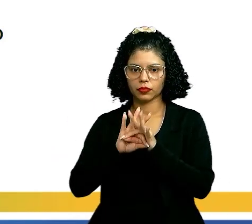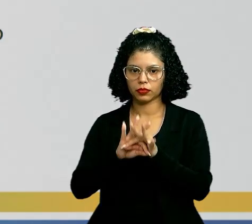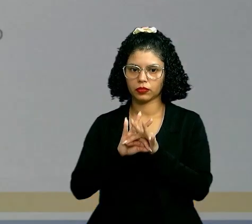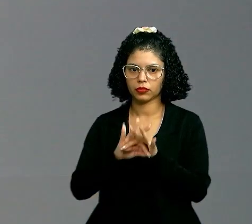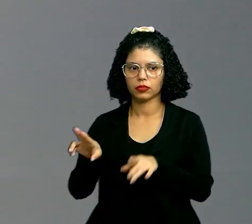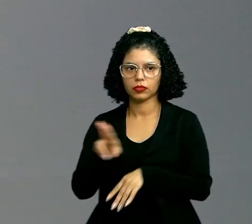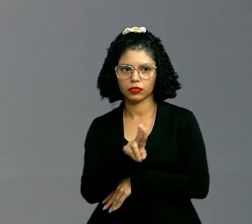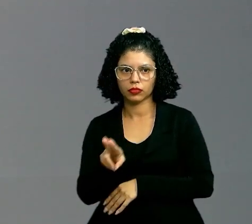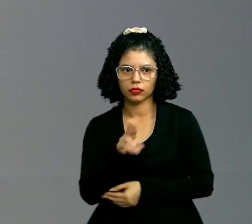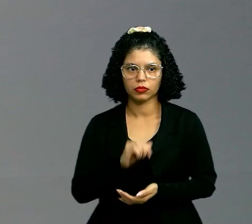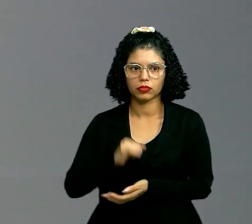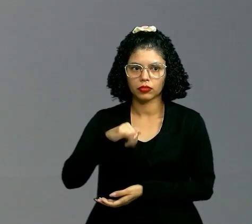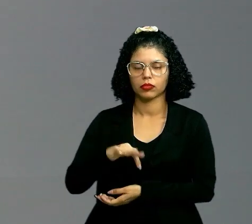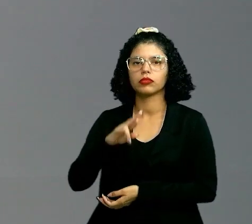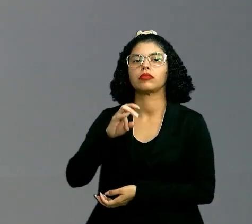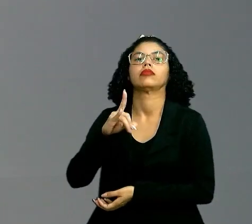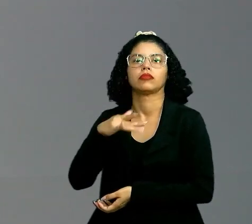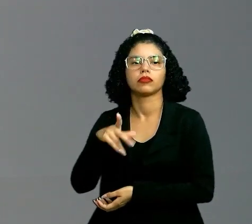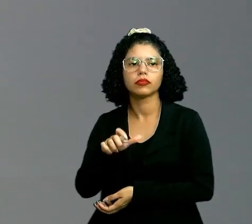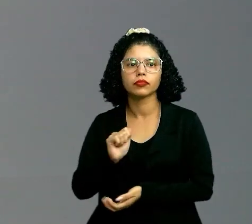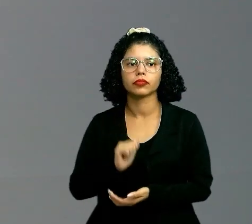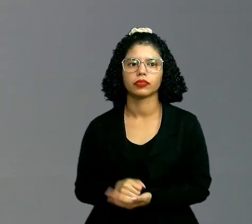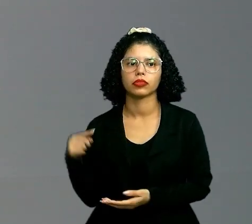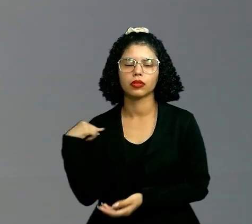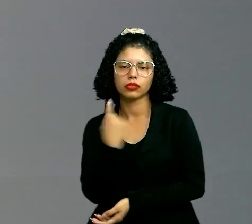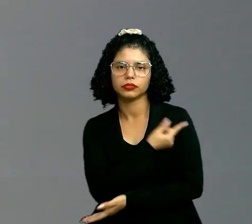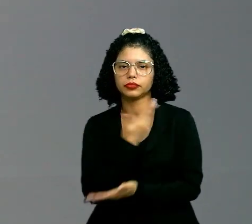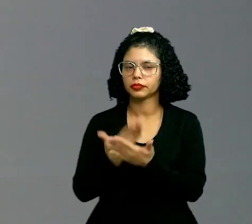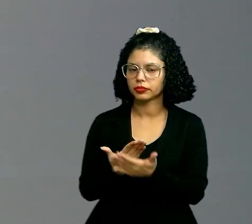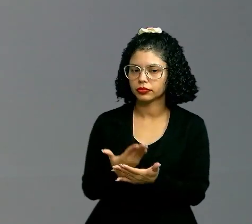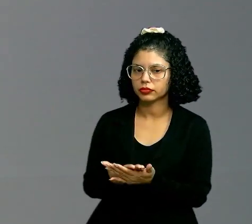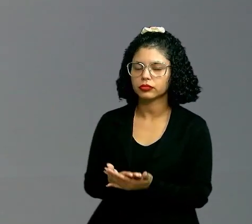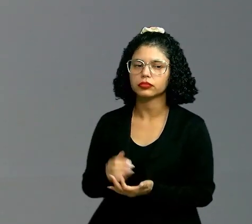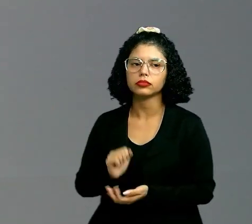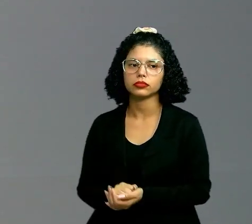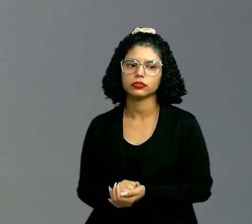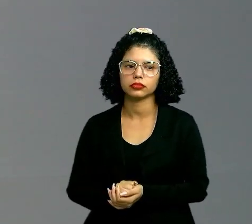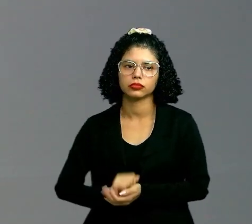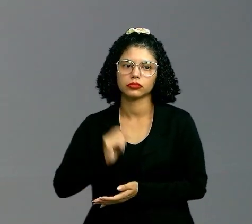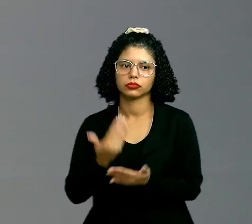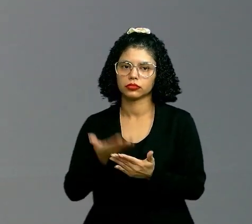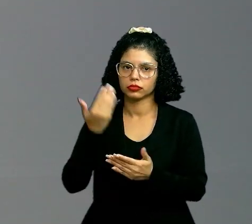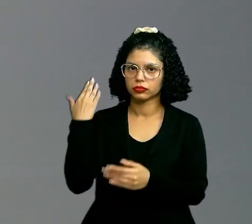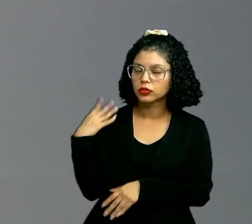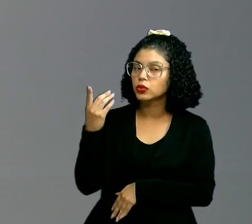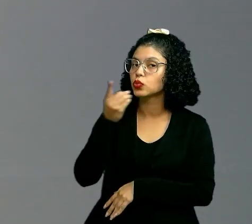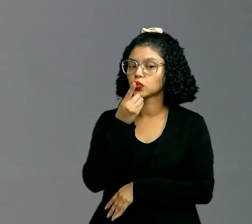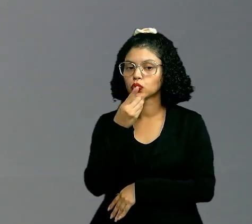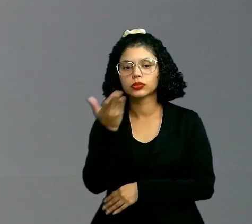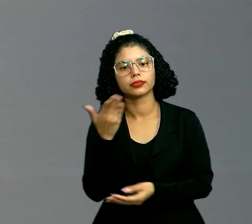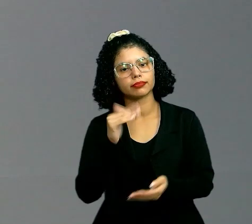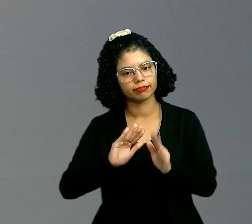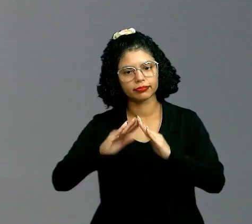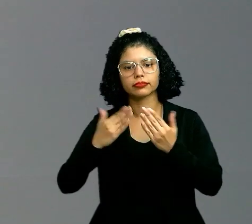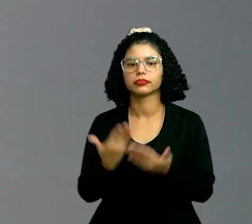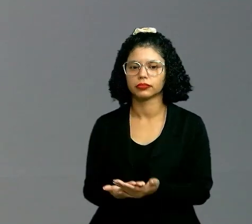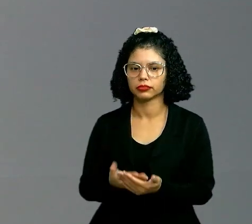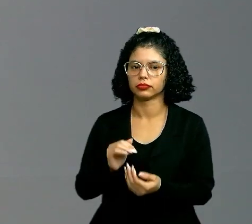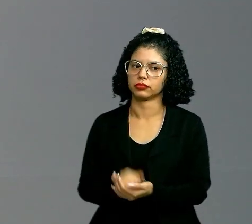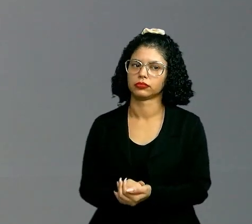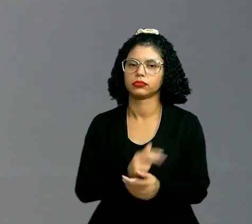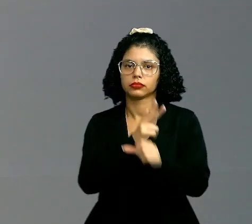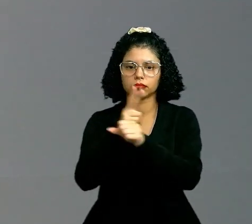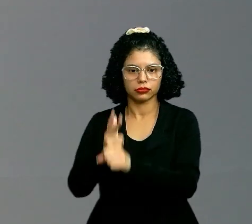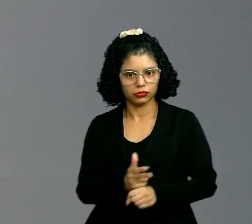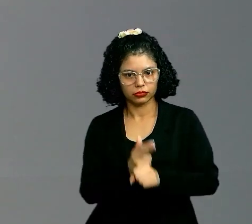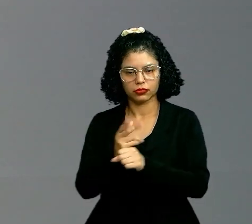essa chamada intertextualidade nas nossas aulas lá no seu dia a dia na escola, nas nossas aulas